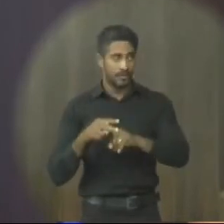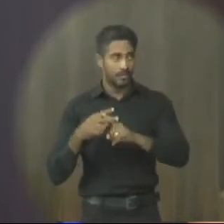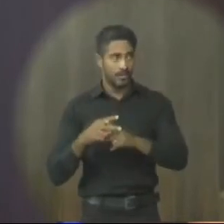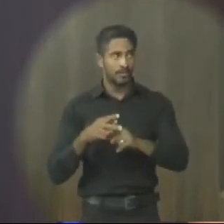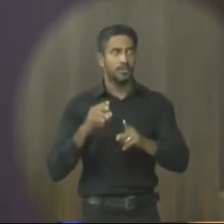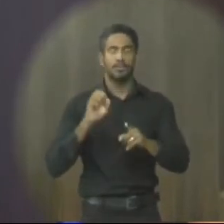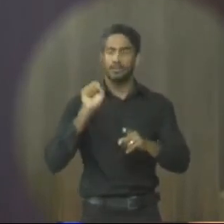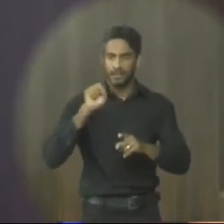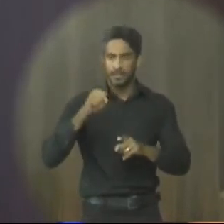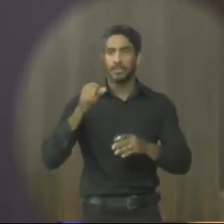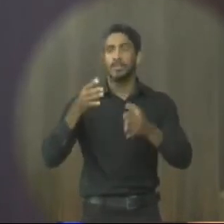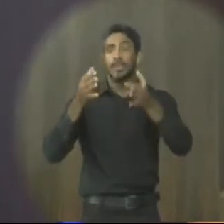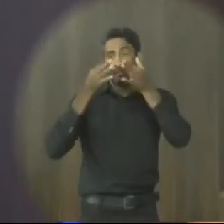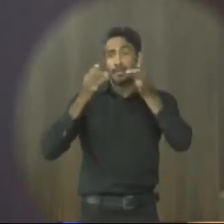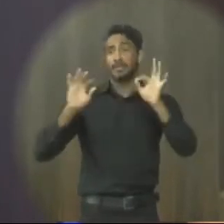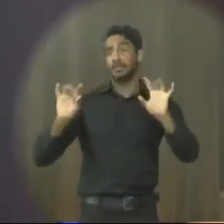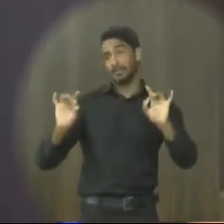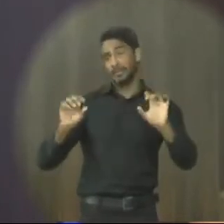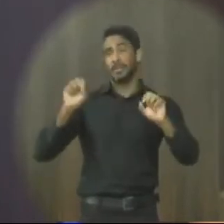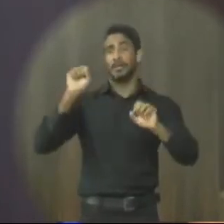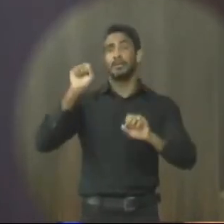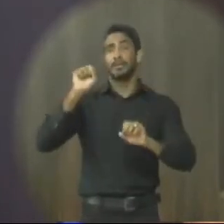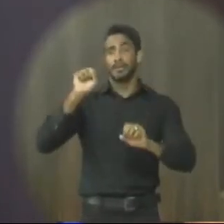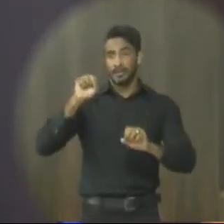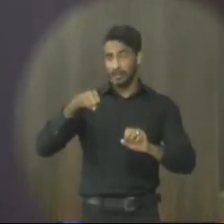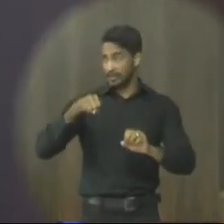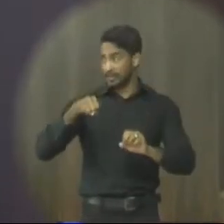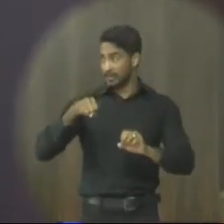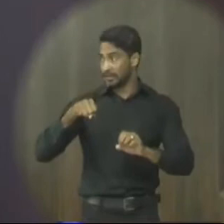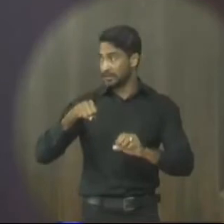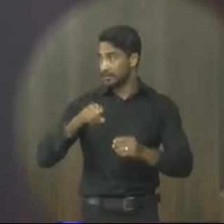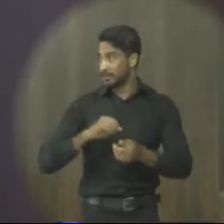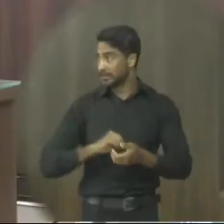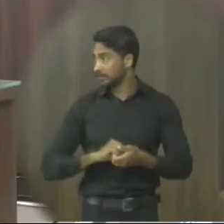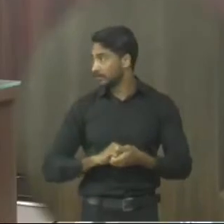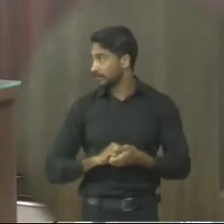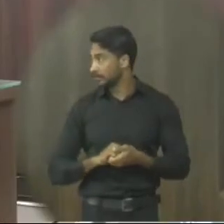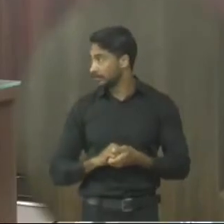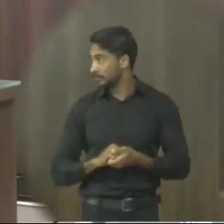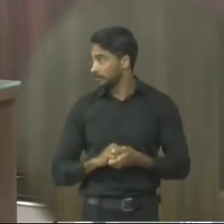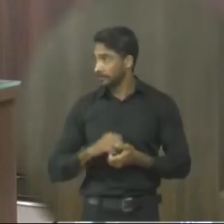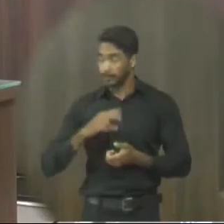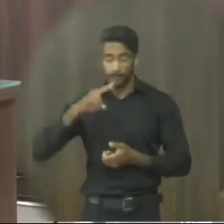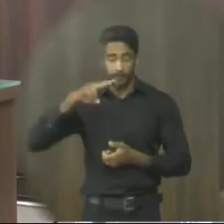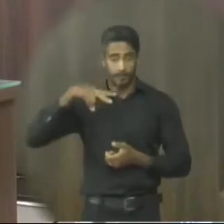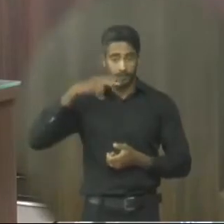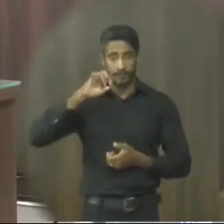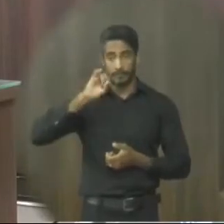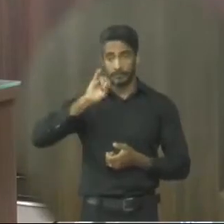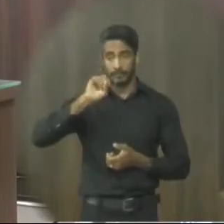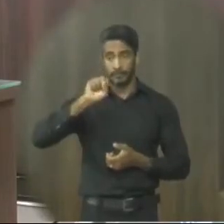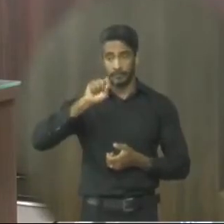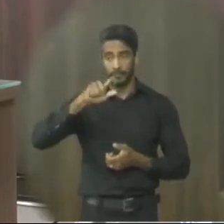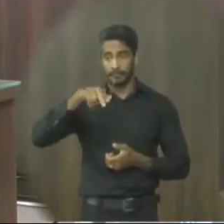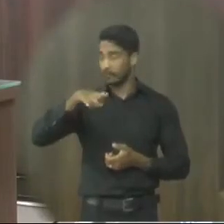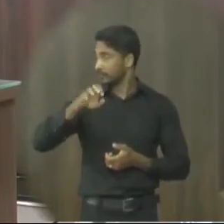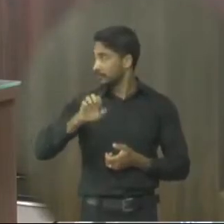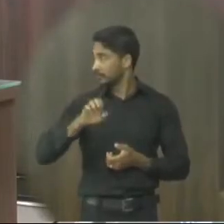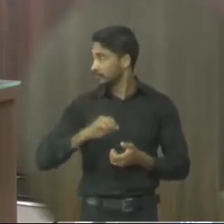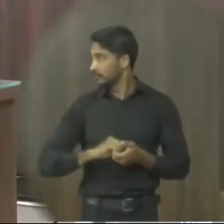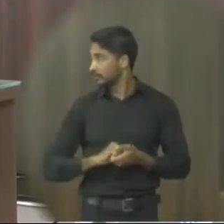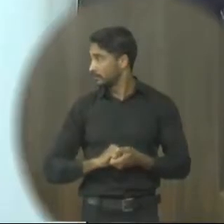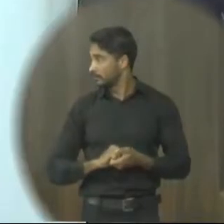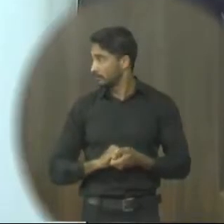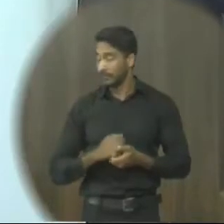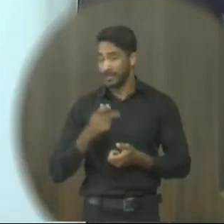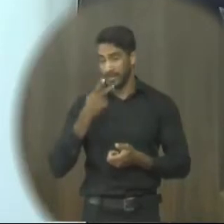vai sim dar uma atenção especial. Senhor presidente, palavra, senhor presidente. Vereador Islam, 2 minutos.